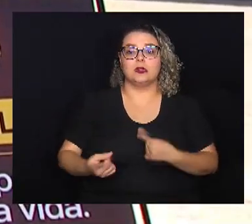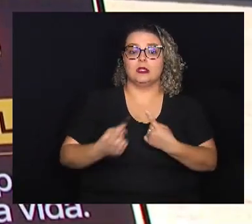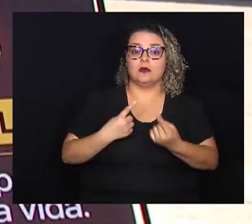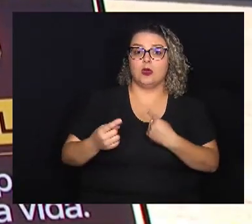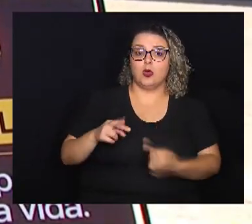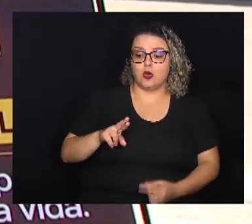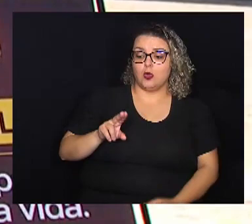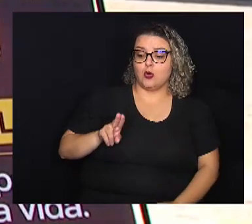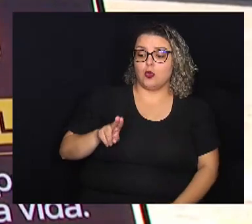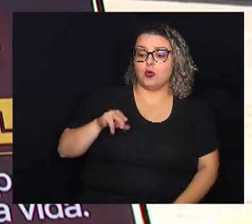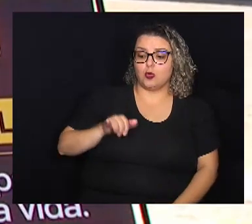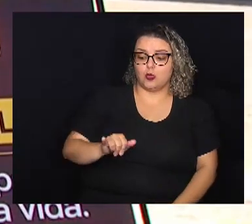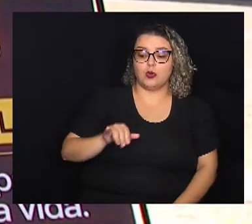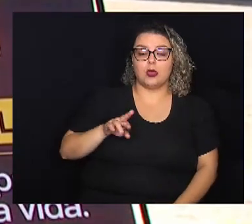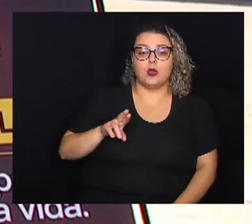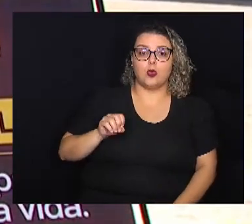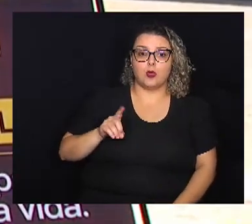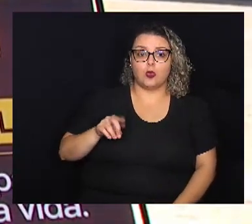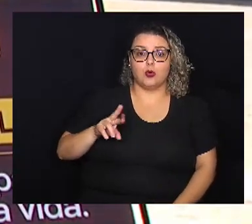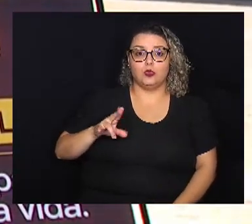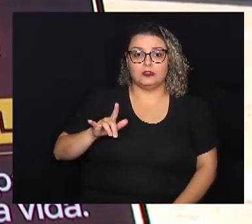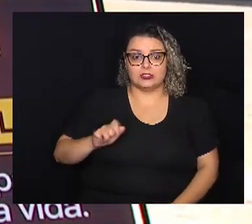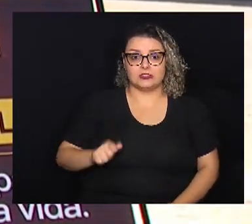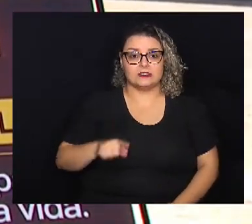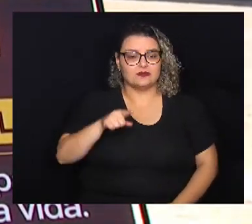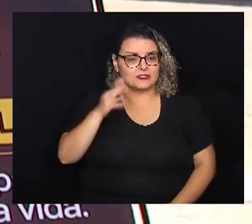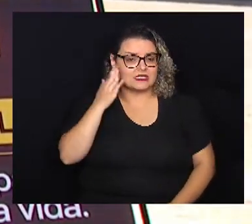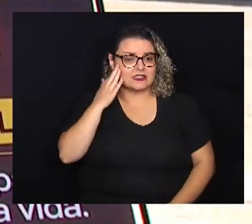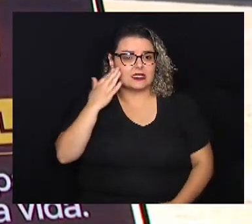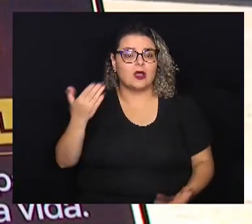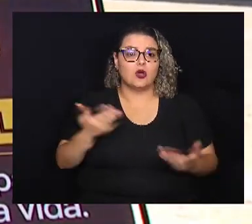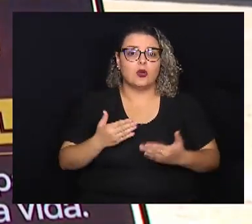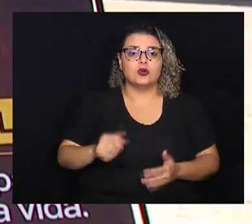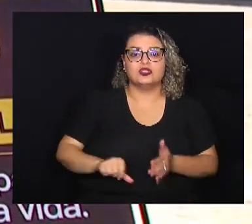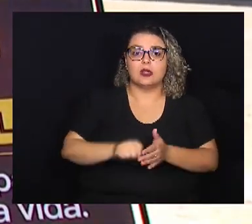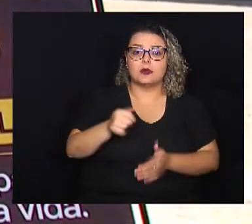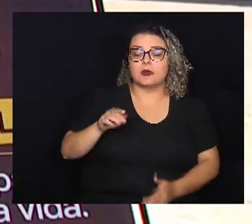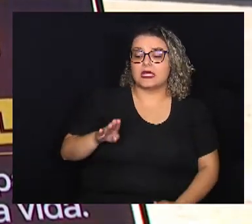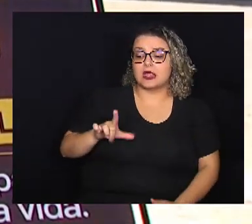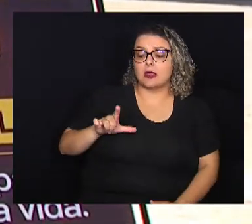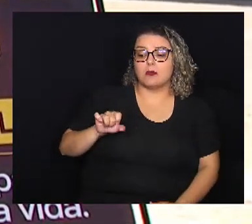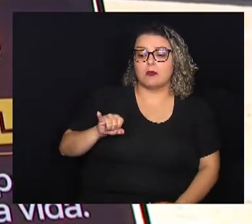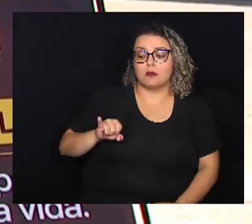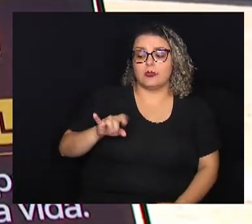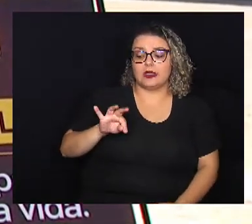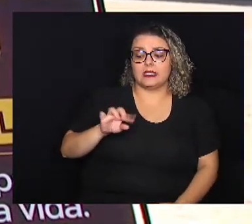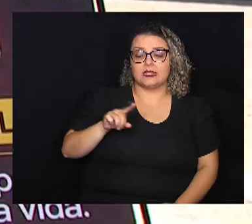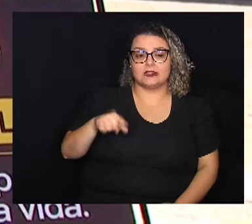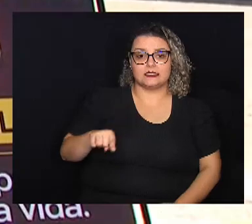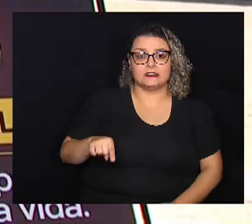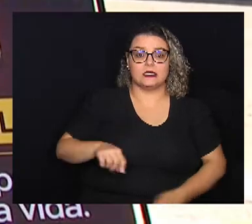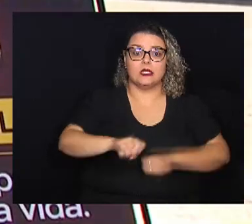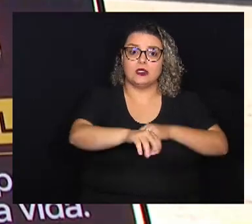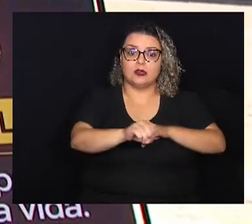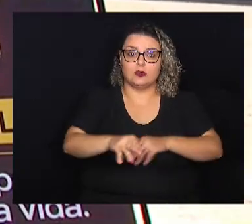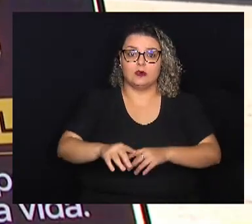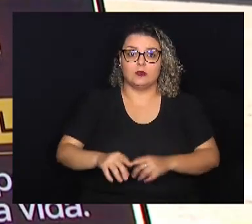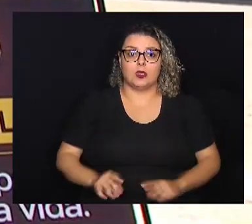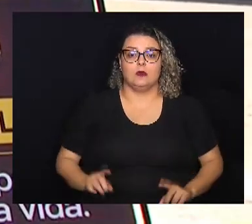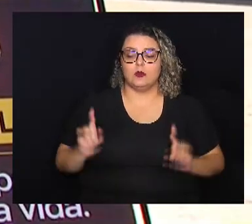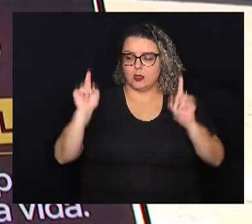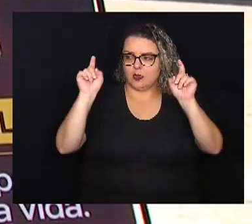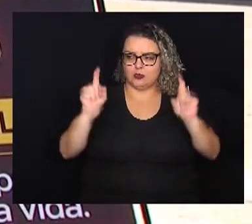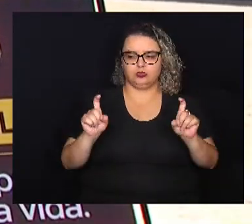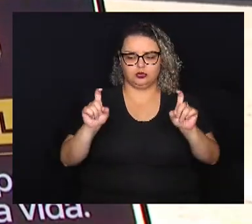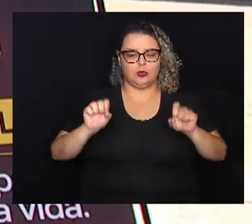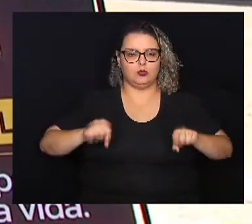Rui Rodrigues e você sabe que hoje, né, é a primeira Blitz Educativa com distribuição de antenas corta-pipa